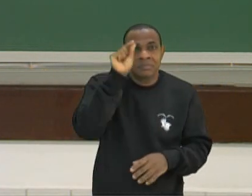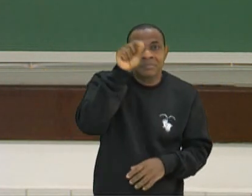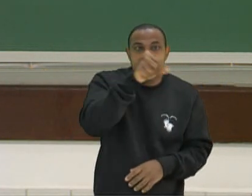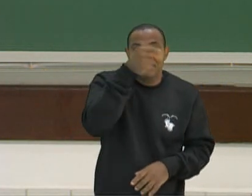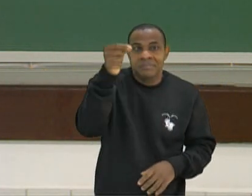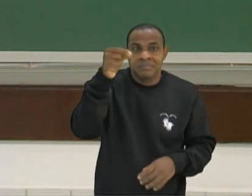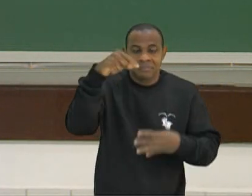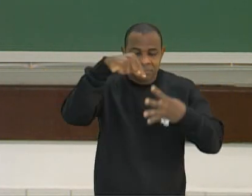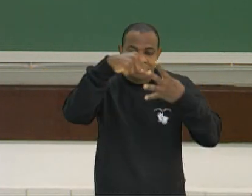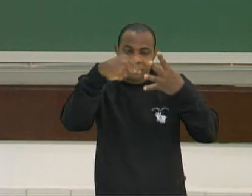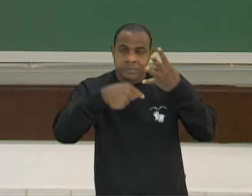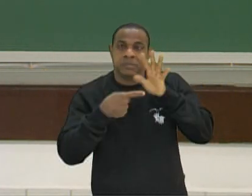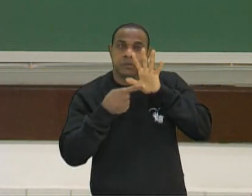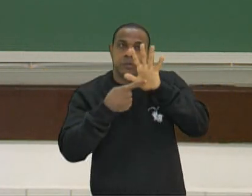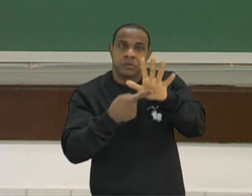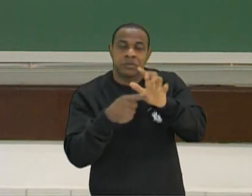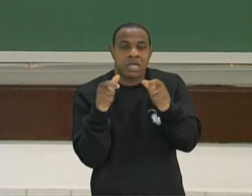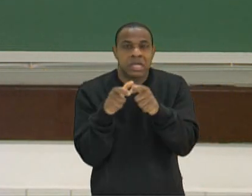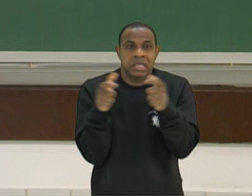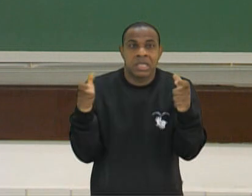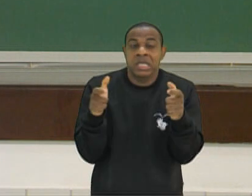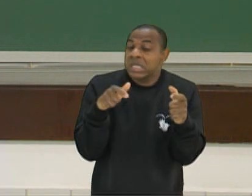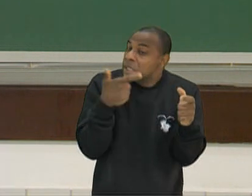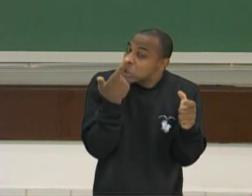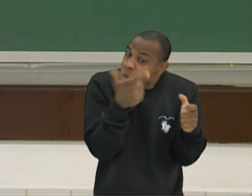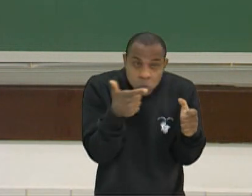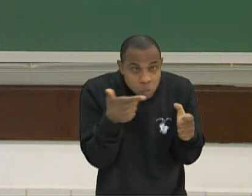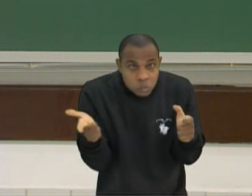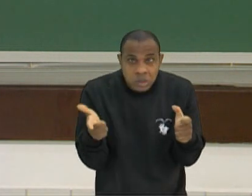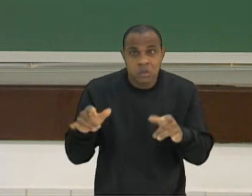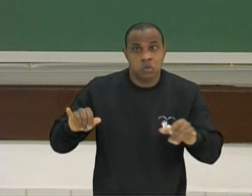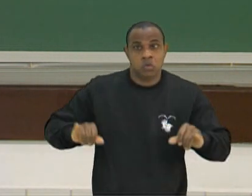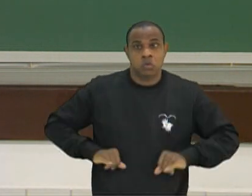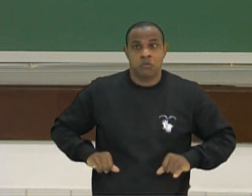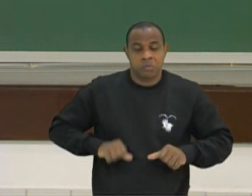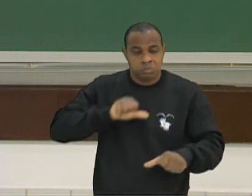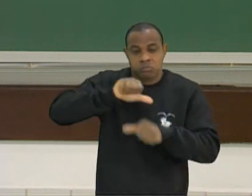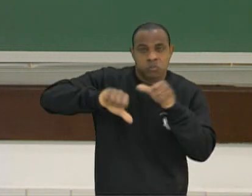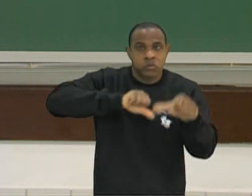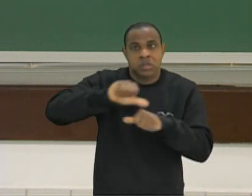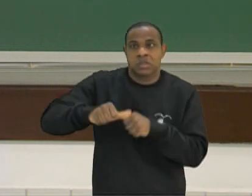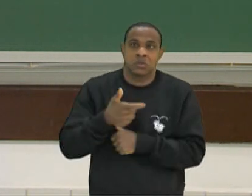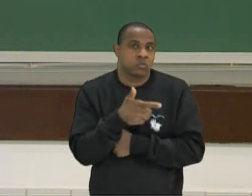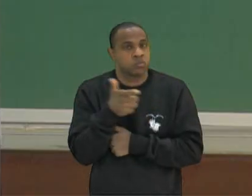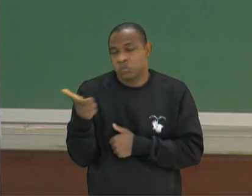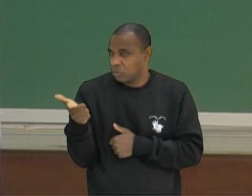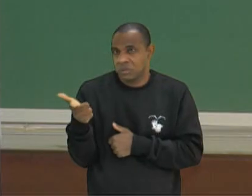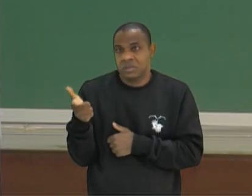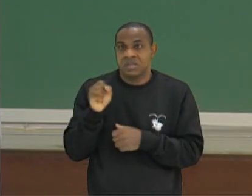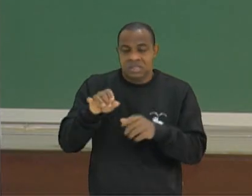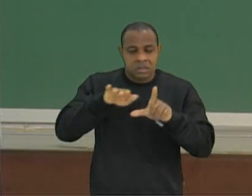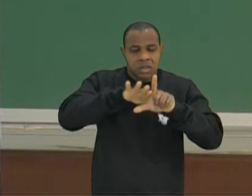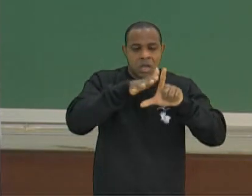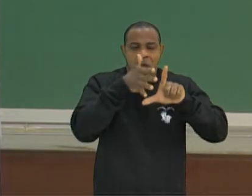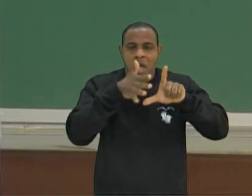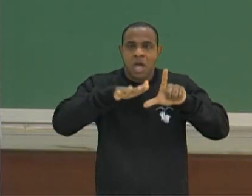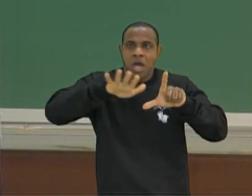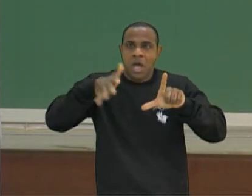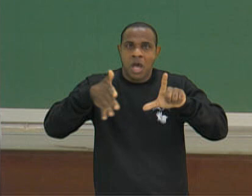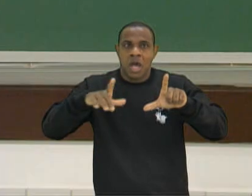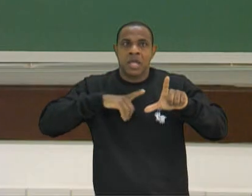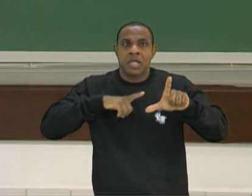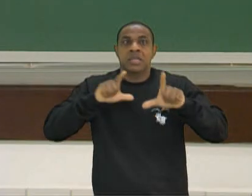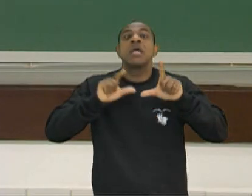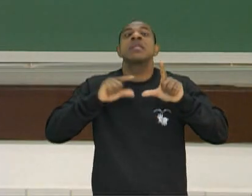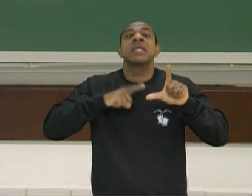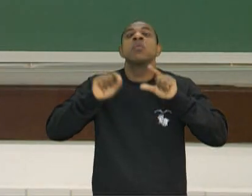alternativa que apresenta uma grandeza que não sofre qualquer interação quando uma onda sonora sofre refração. Mais uma